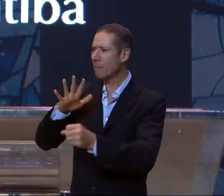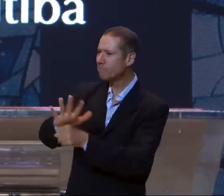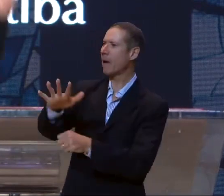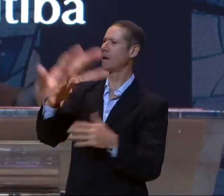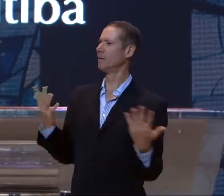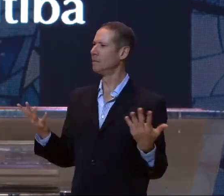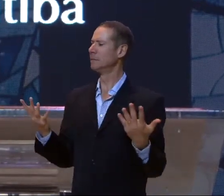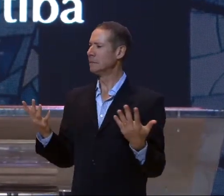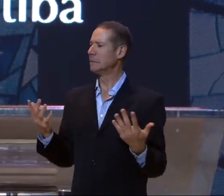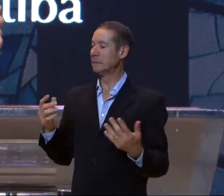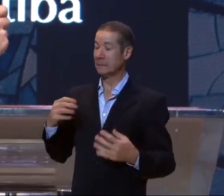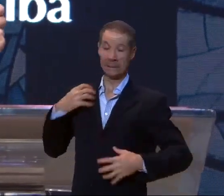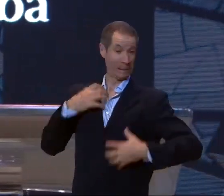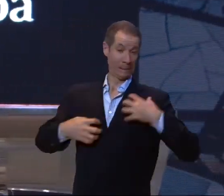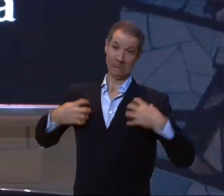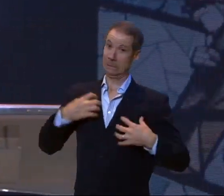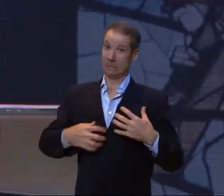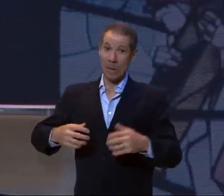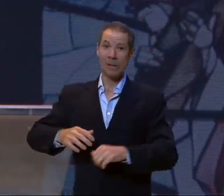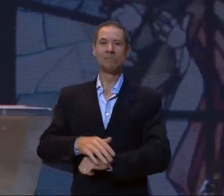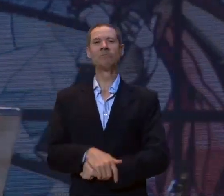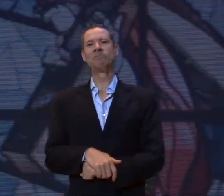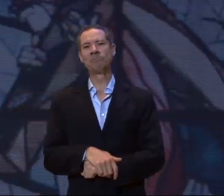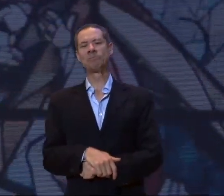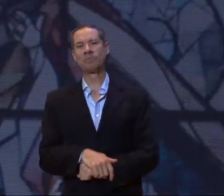na igreja, eu estava preocupado.